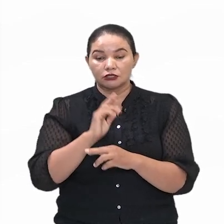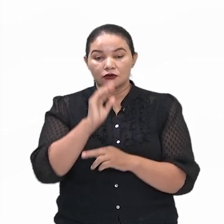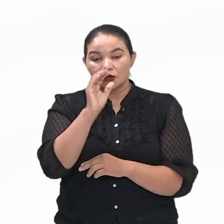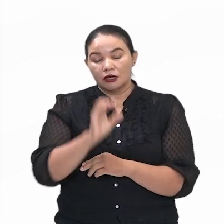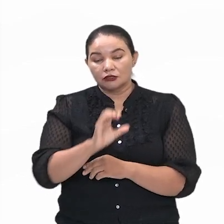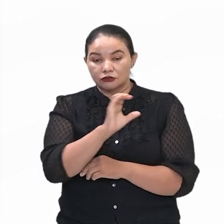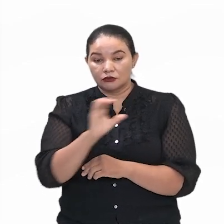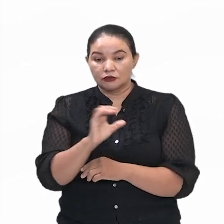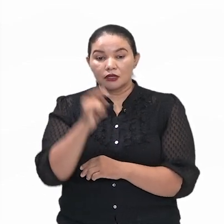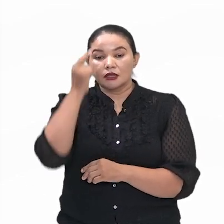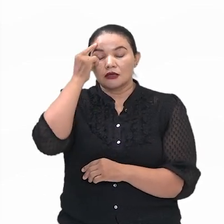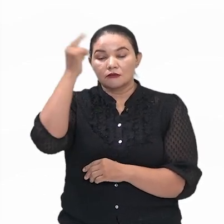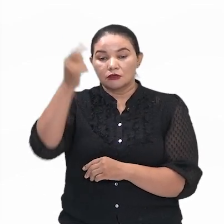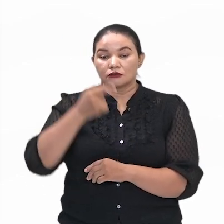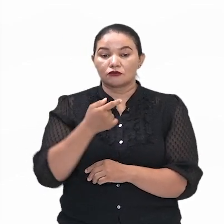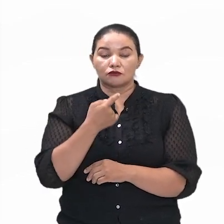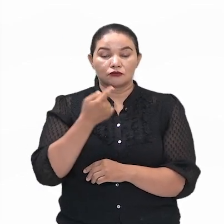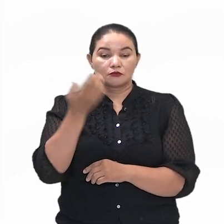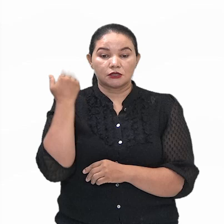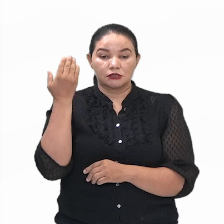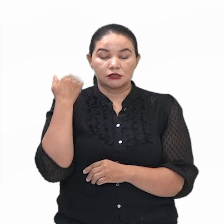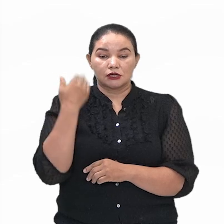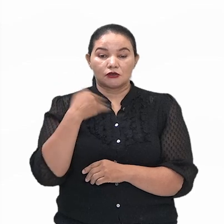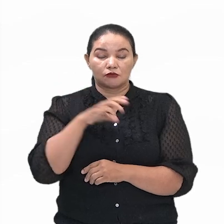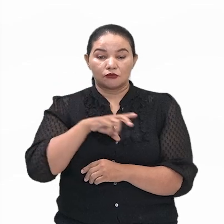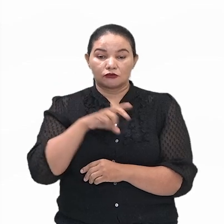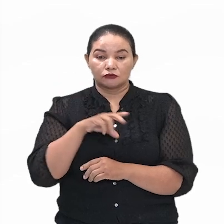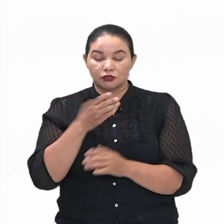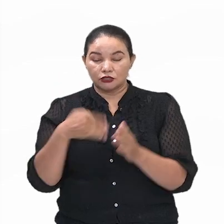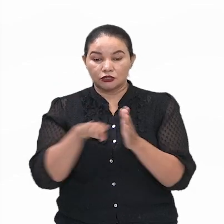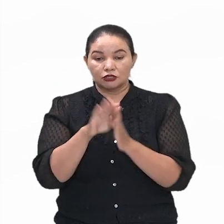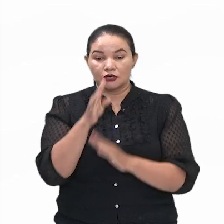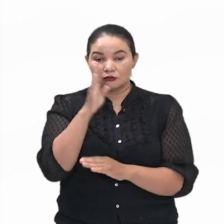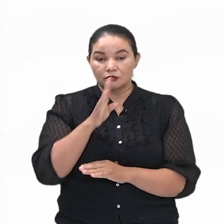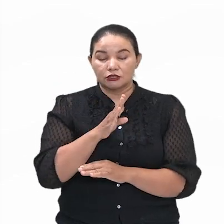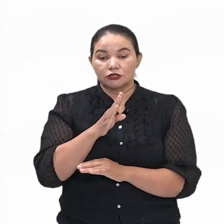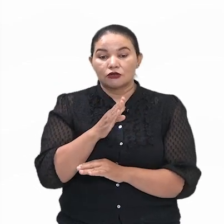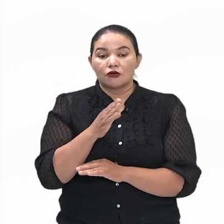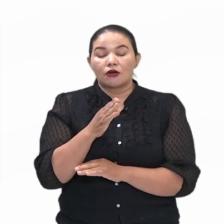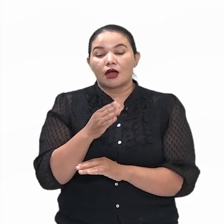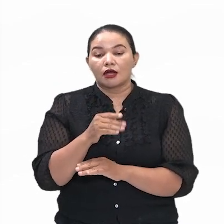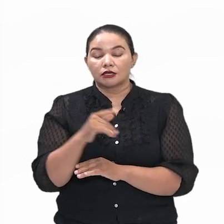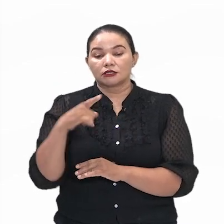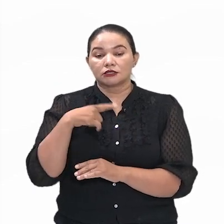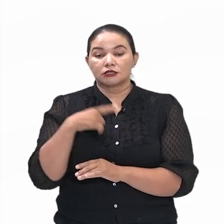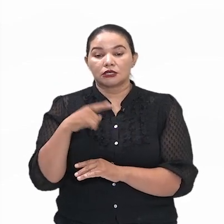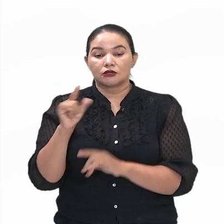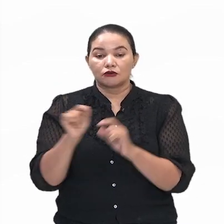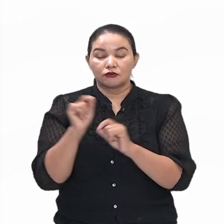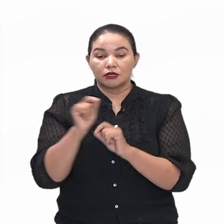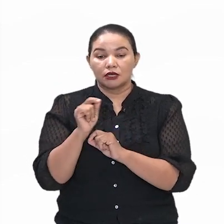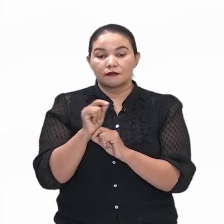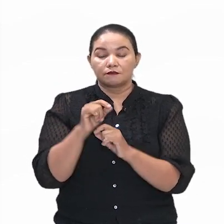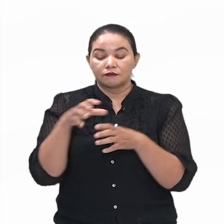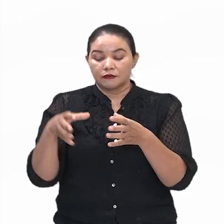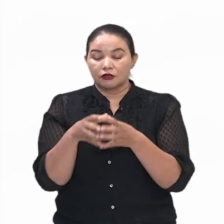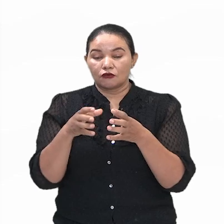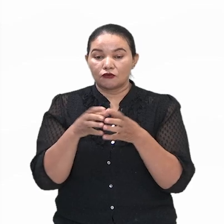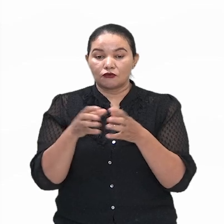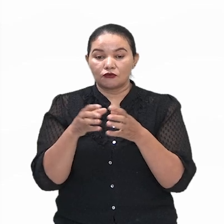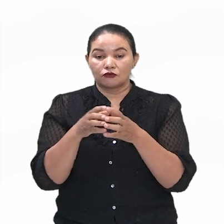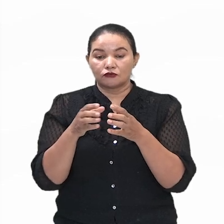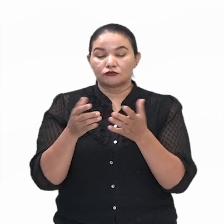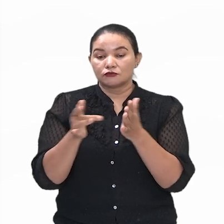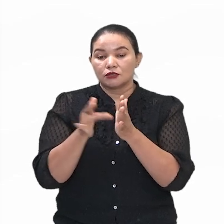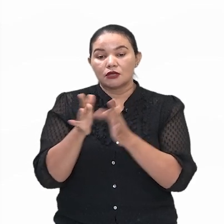que quando os portugueses vieram para o Brasil, eles vieram com eles, né, os jesuítas, que foram os responsáveis